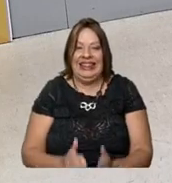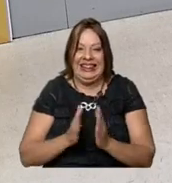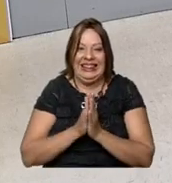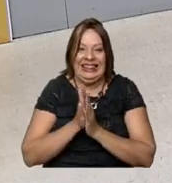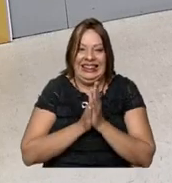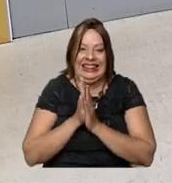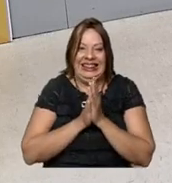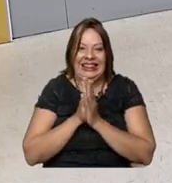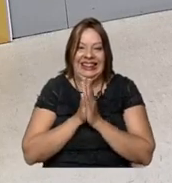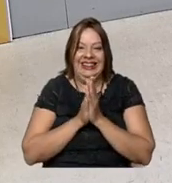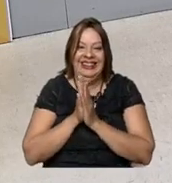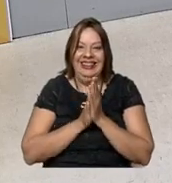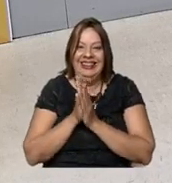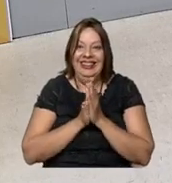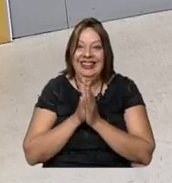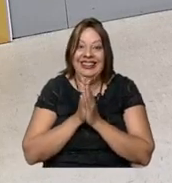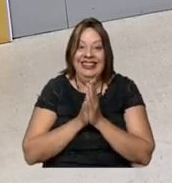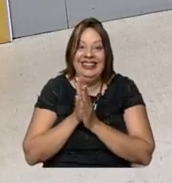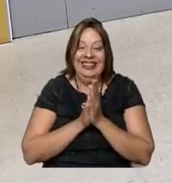Messiani,